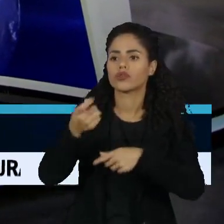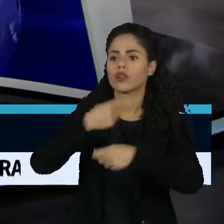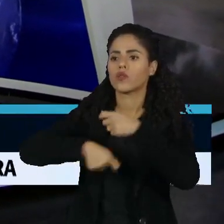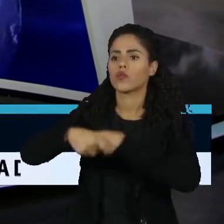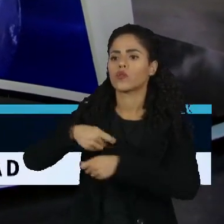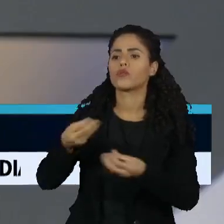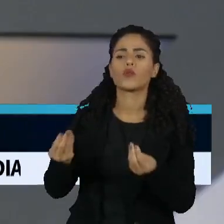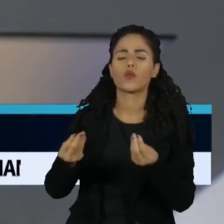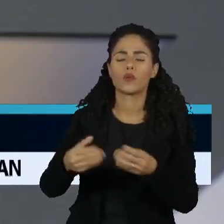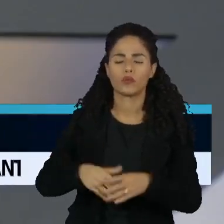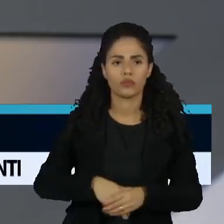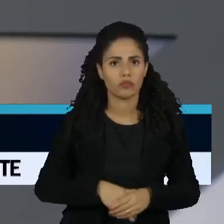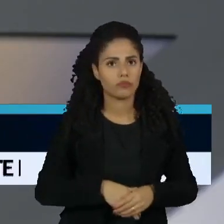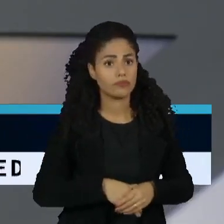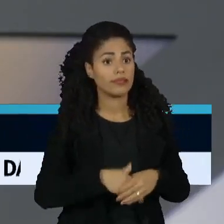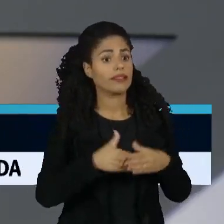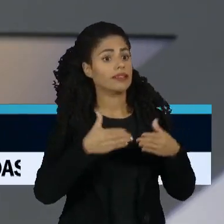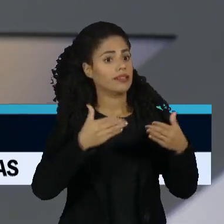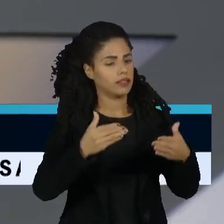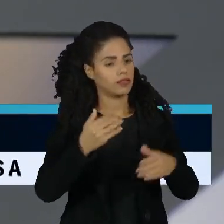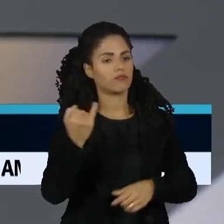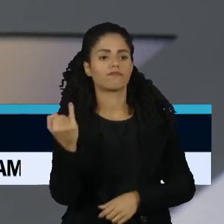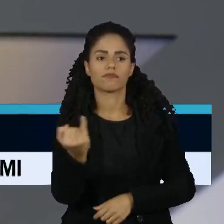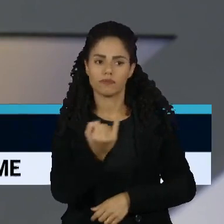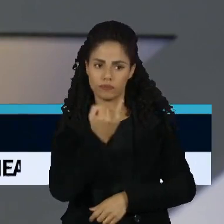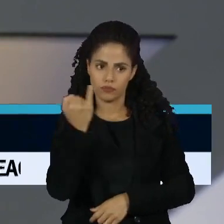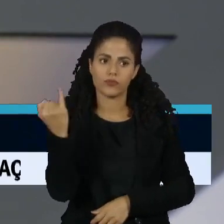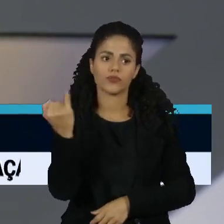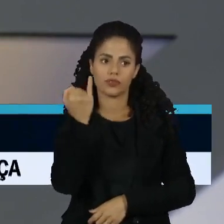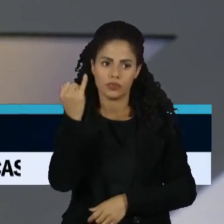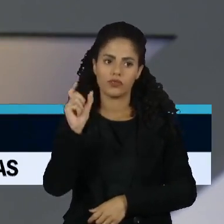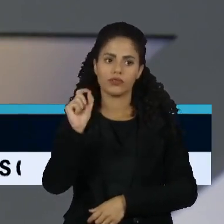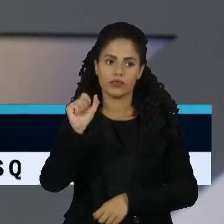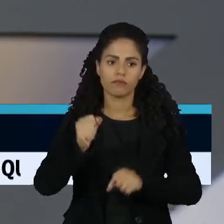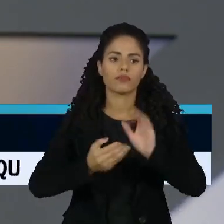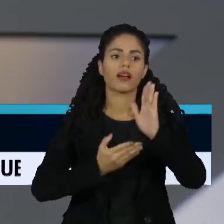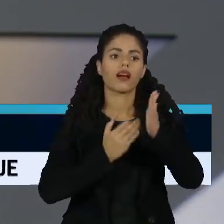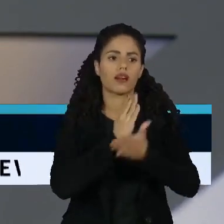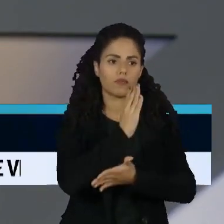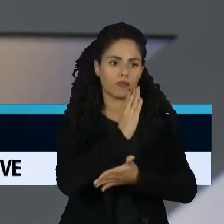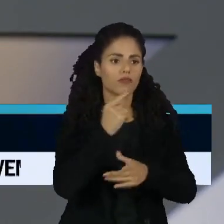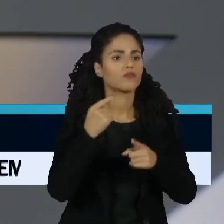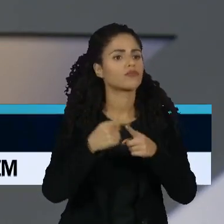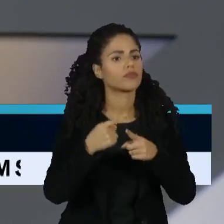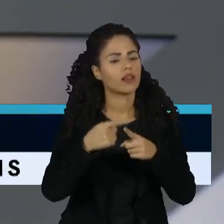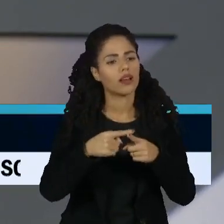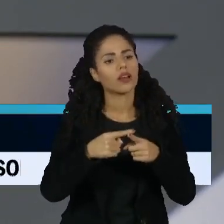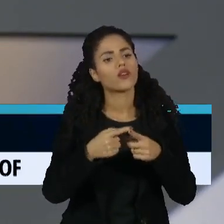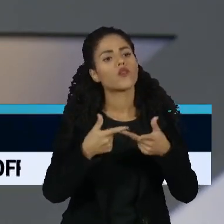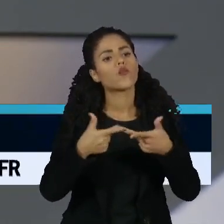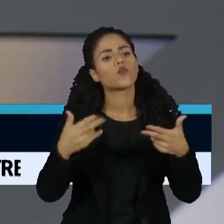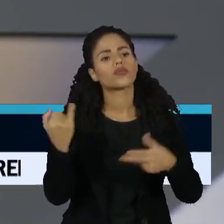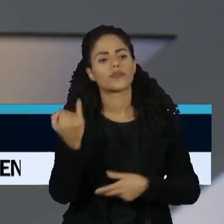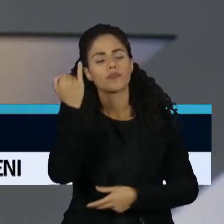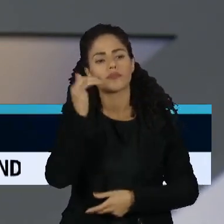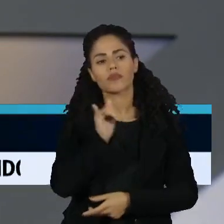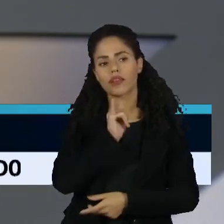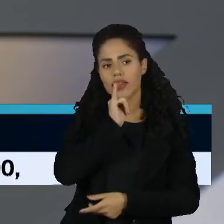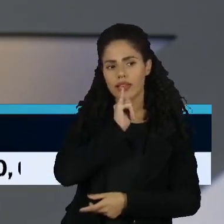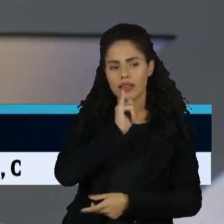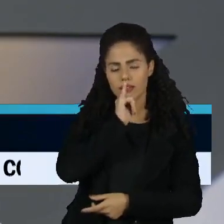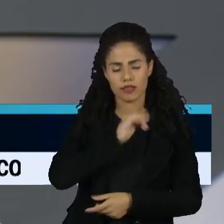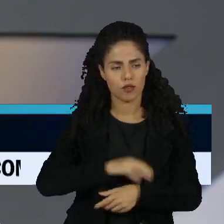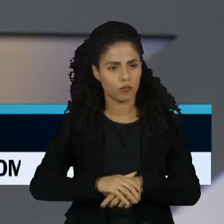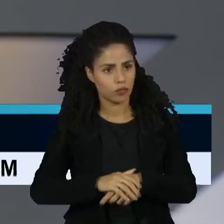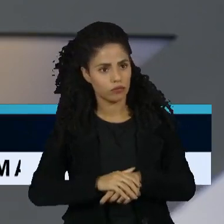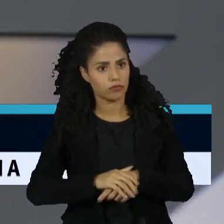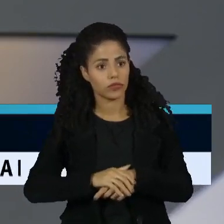fundamentais porque você tem eh aspectos que são cruciais né pra economia por exemplo a questão